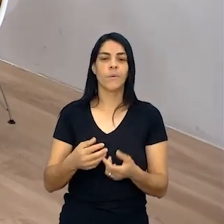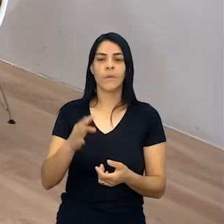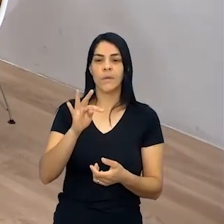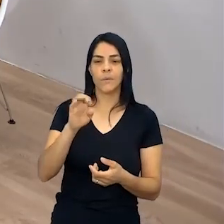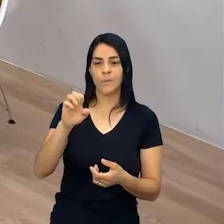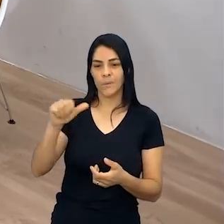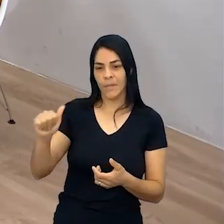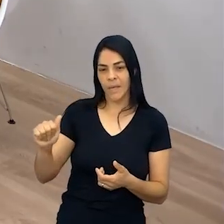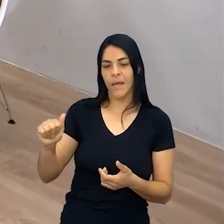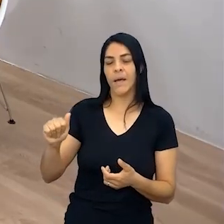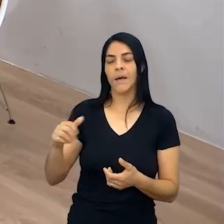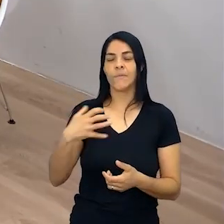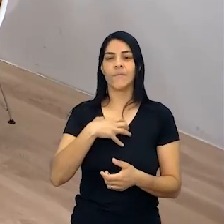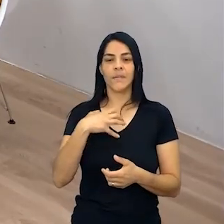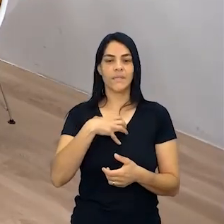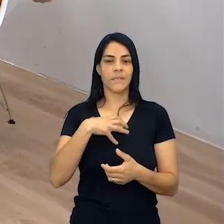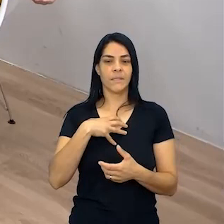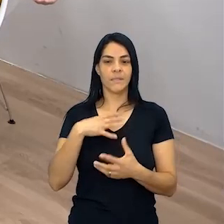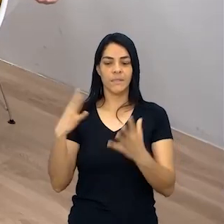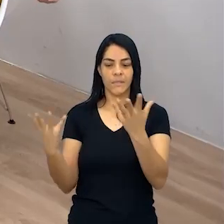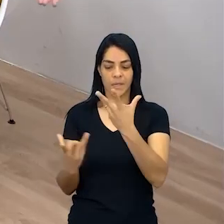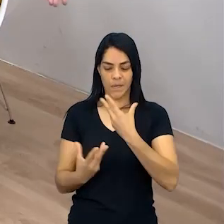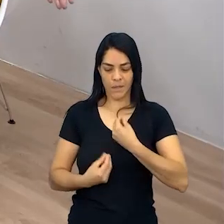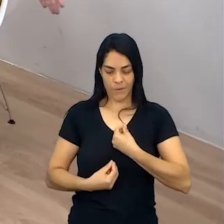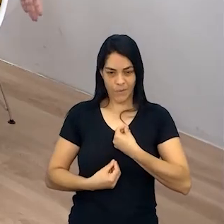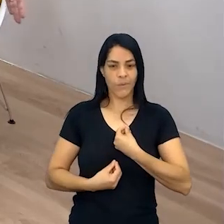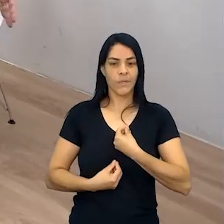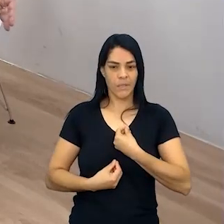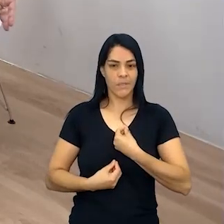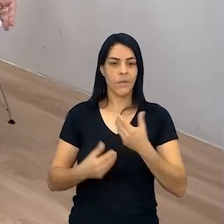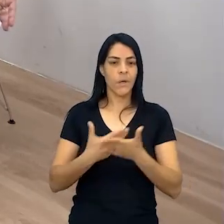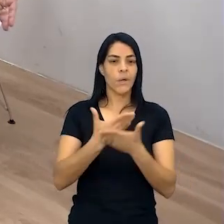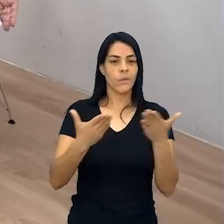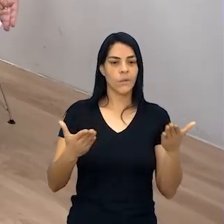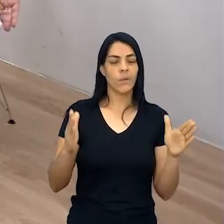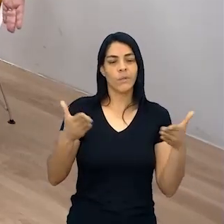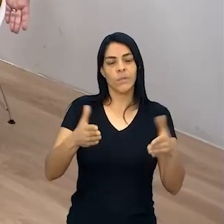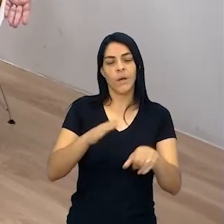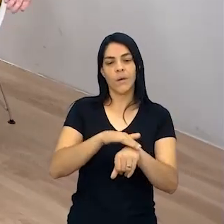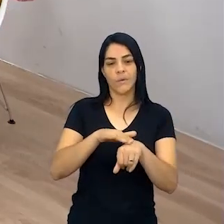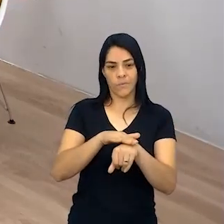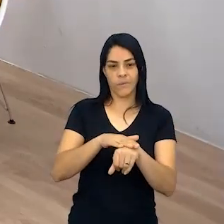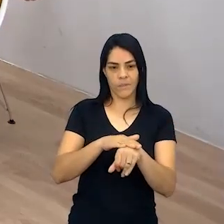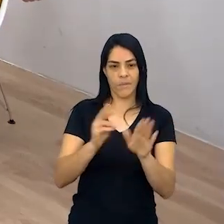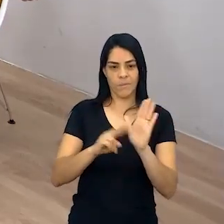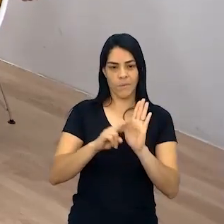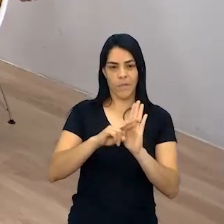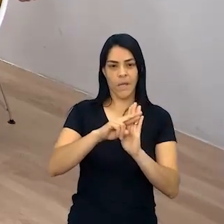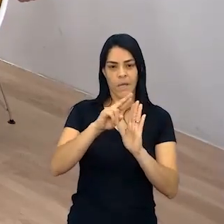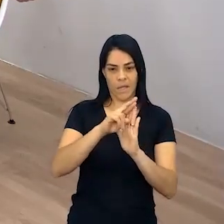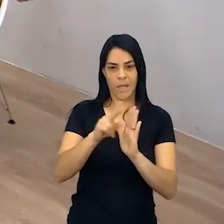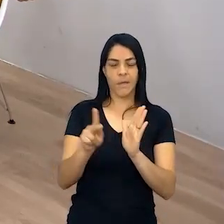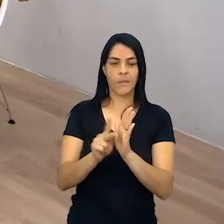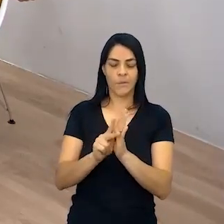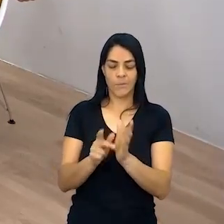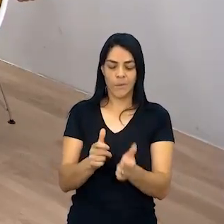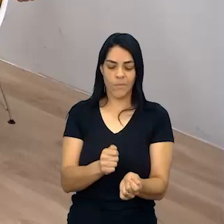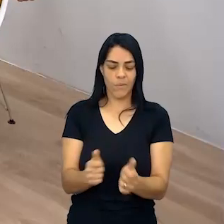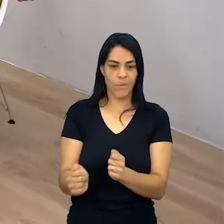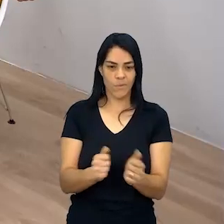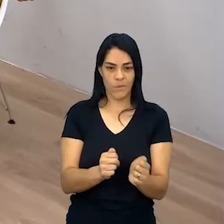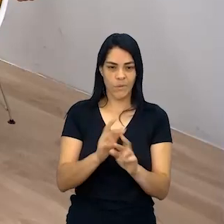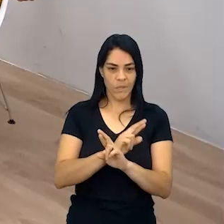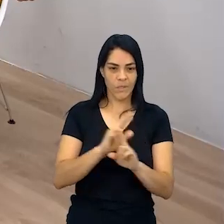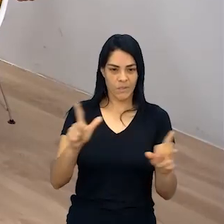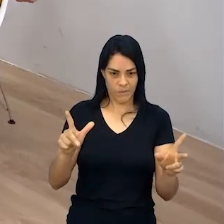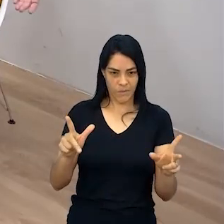acolhido, assim como, por exemplo, nós falamos das regras dos jogos, não é isso? A gente conversou um pouquinho, né, nos bastidores, né, cara? A gente conversou um pouquinho sobre a diferença